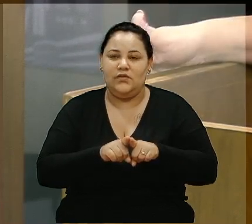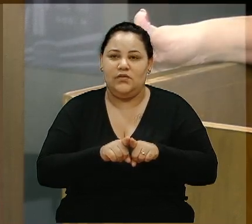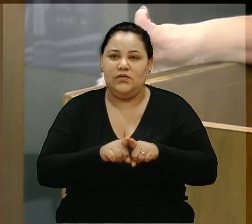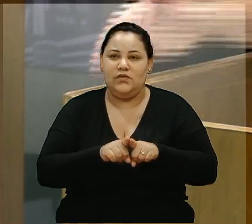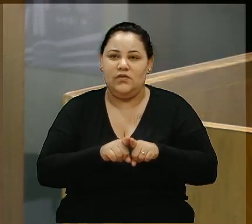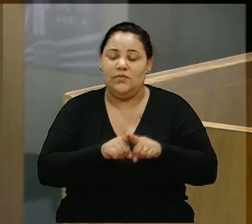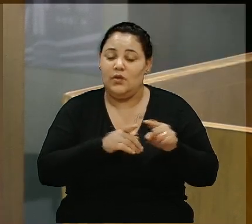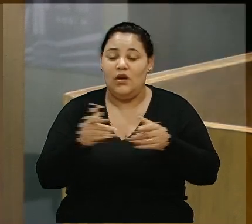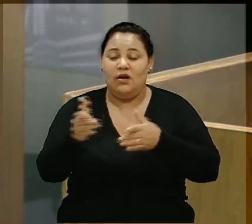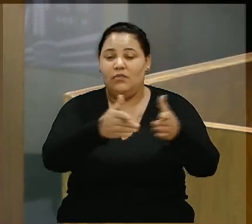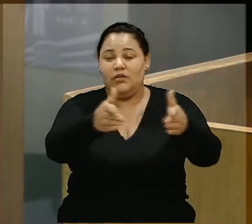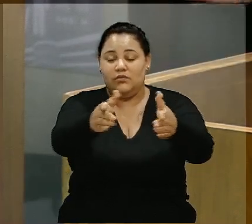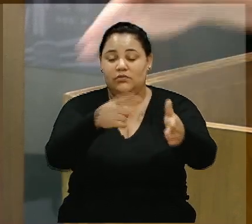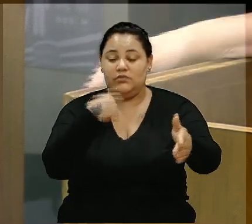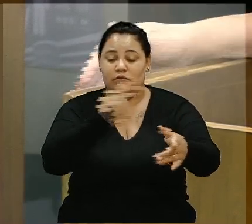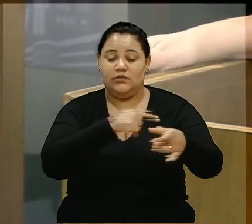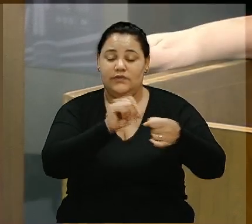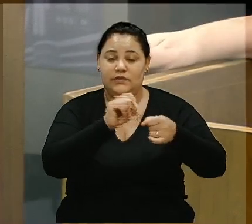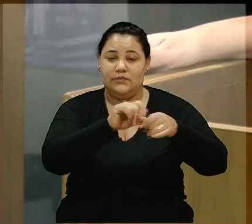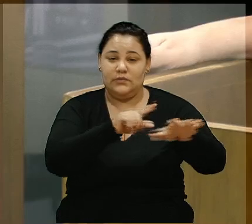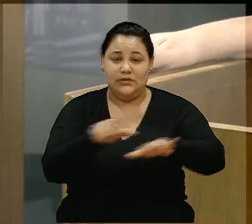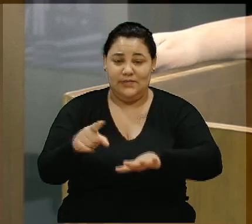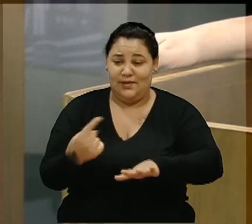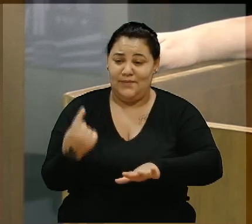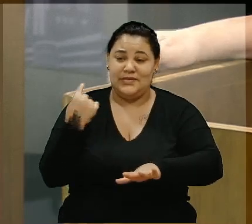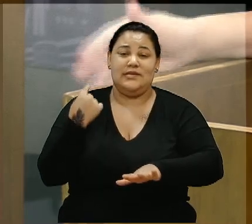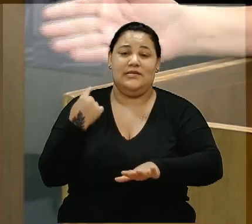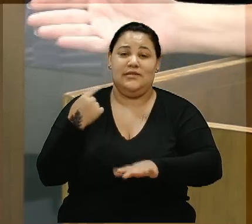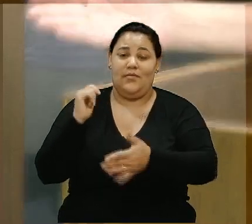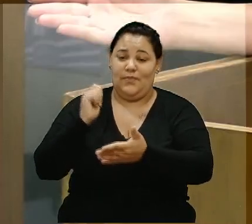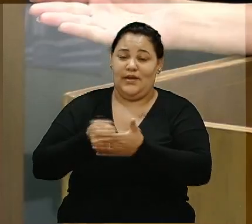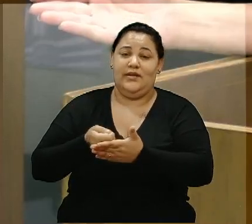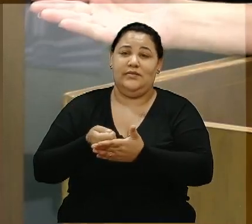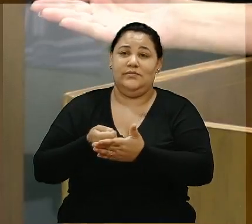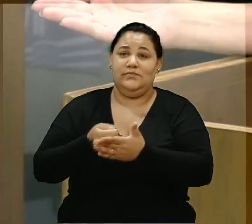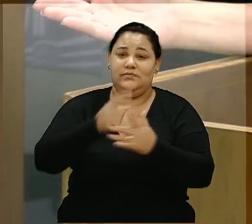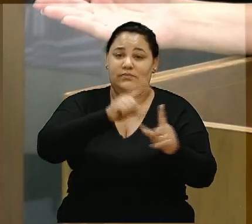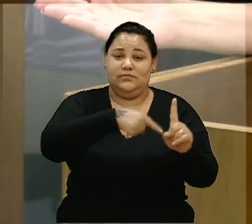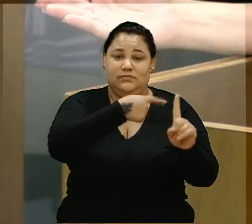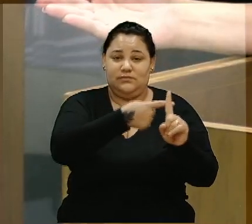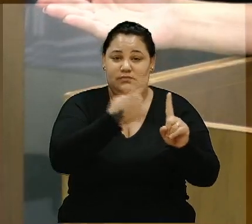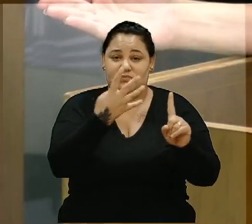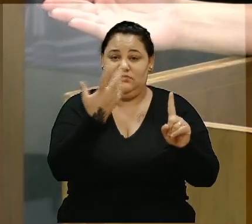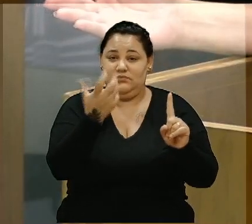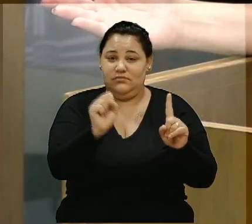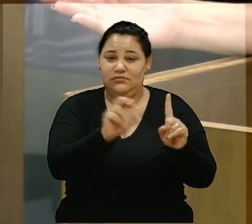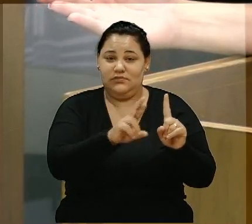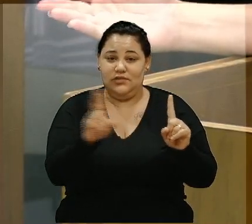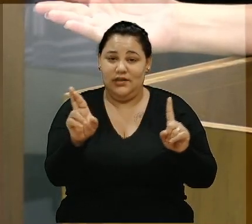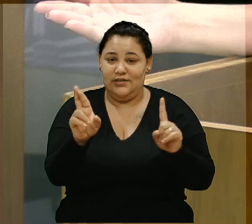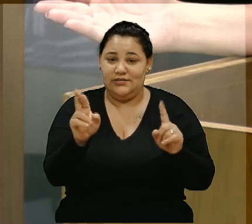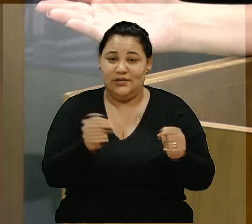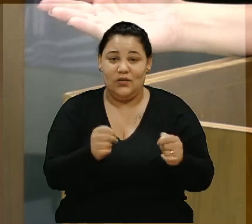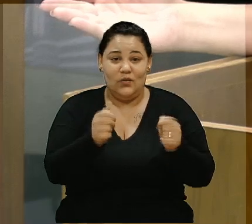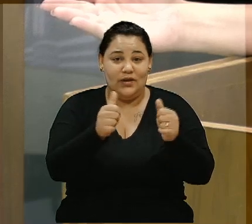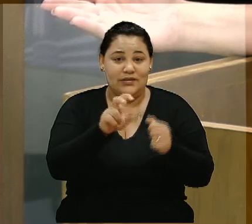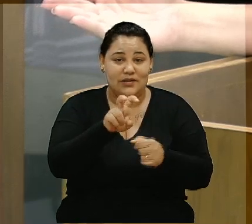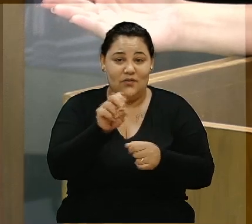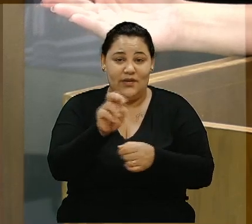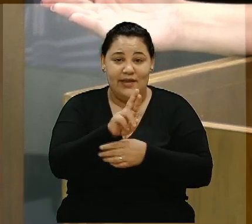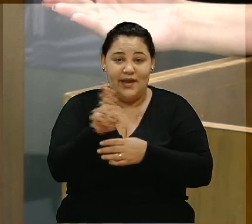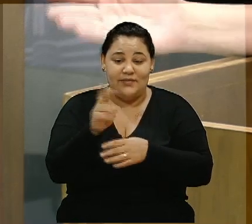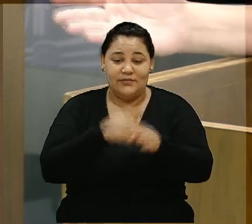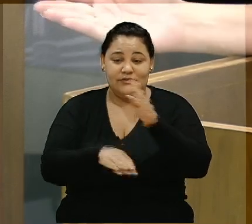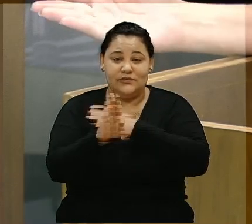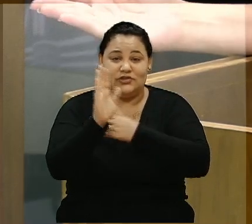Pelo trajeto que eu fiz agora na semana passada, e mais de R$ 48,00. Quase R$ 50,00 para ir a Porto